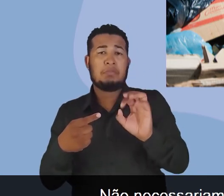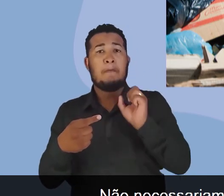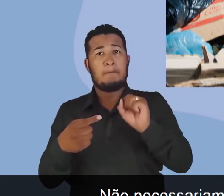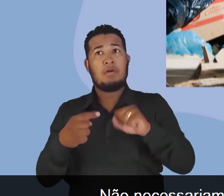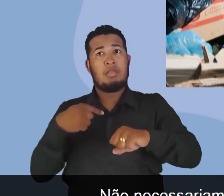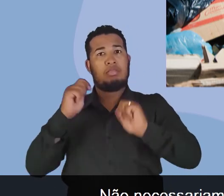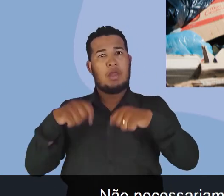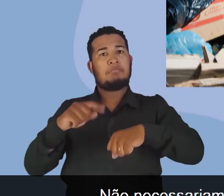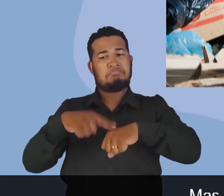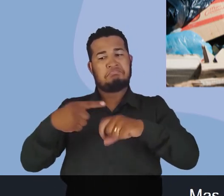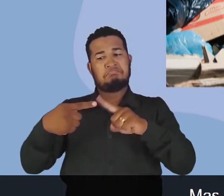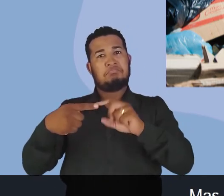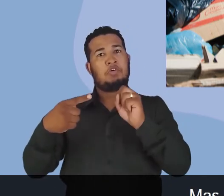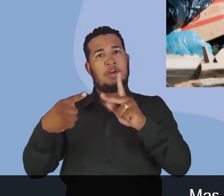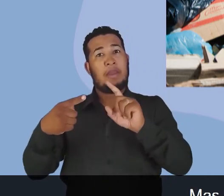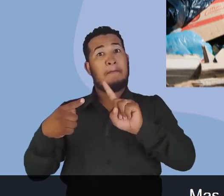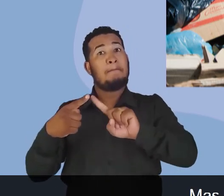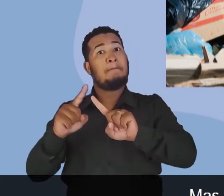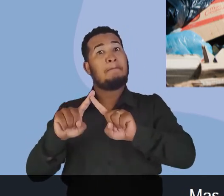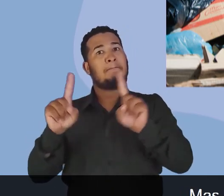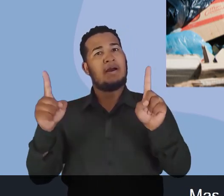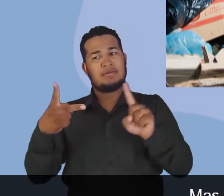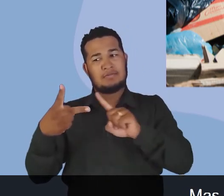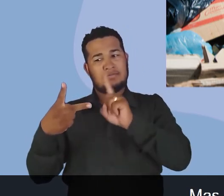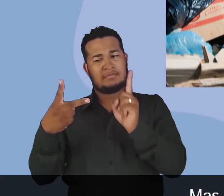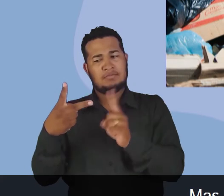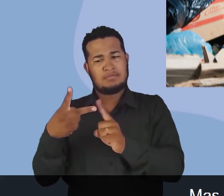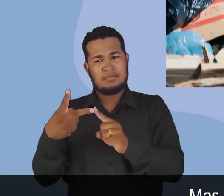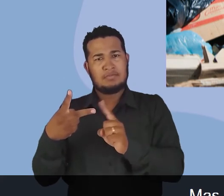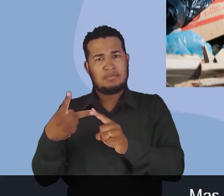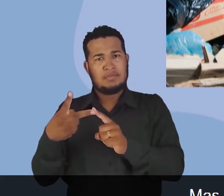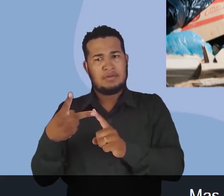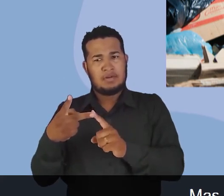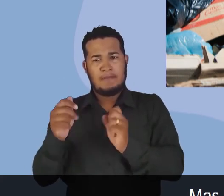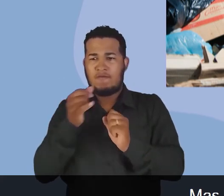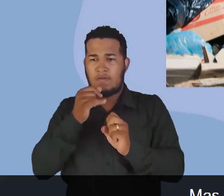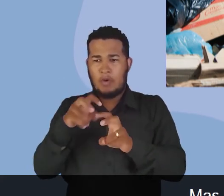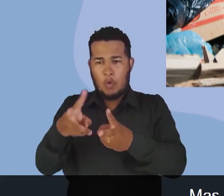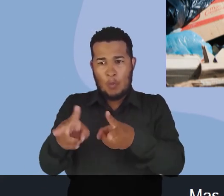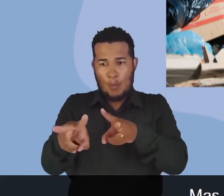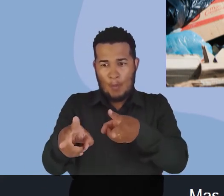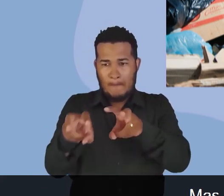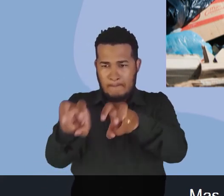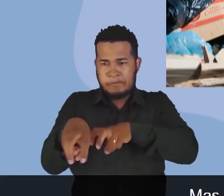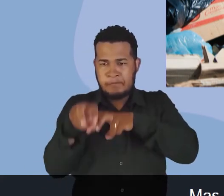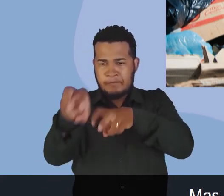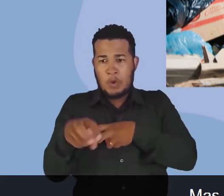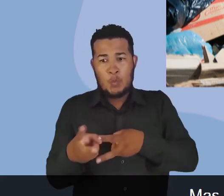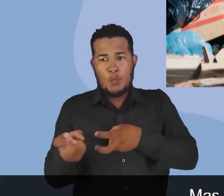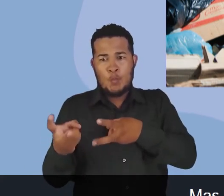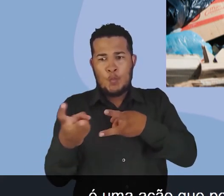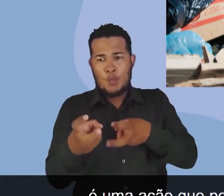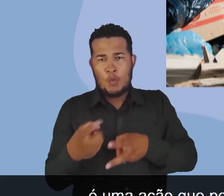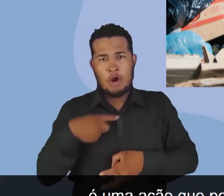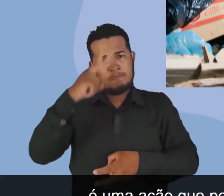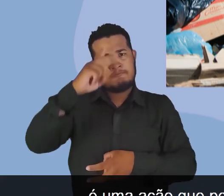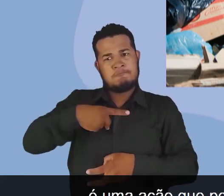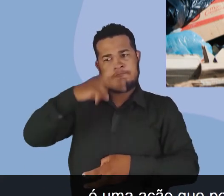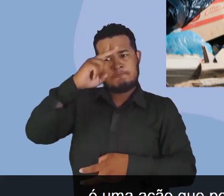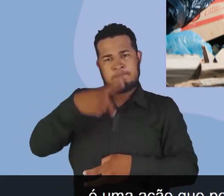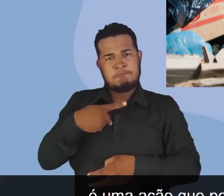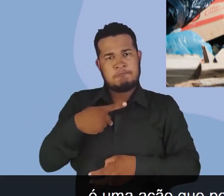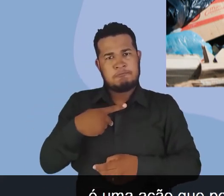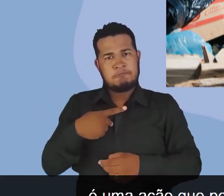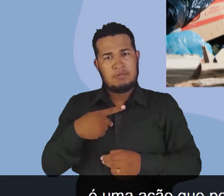o primeiro critério. Mas explorar a Terra visando apenas os interesses individuais é uma ação